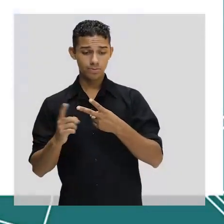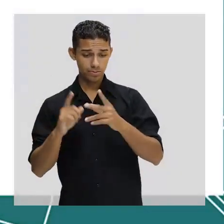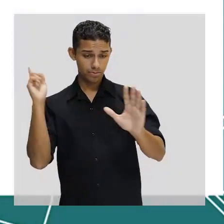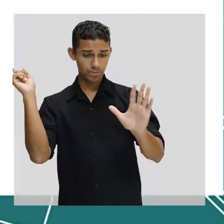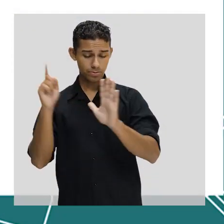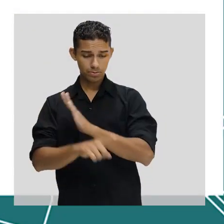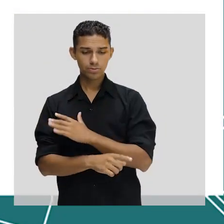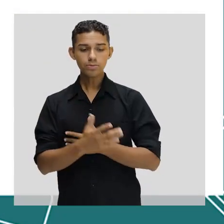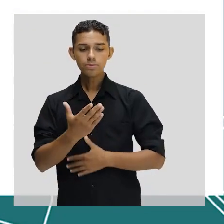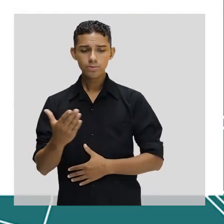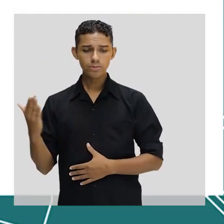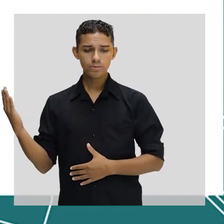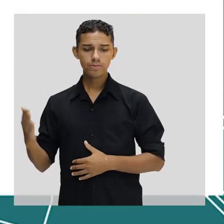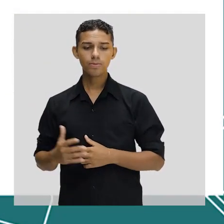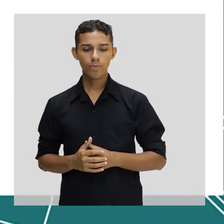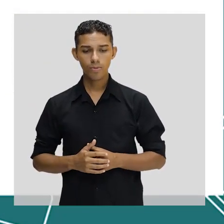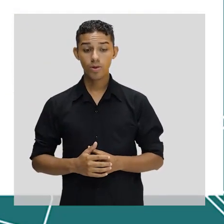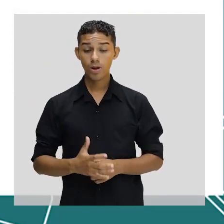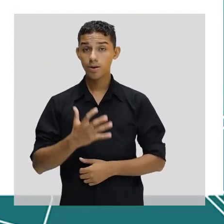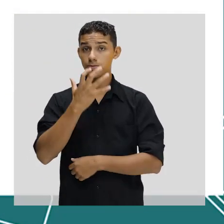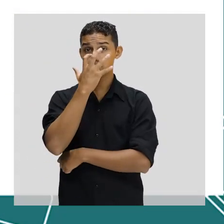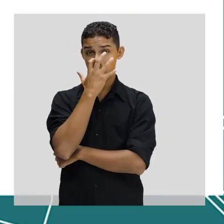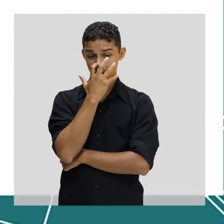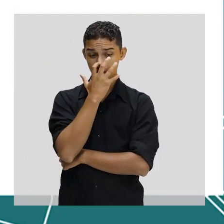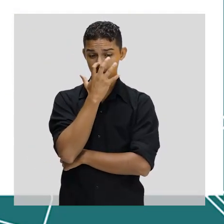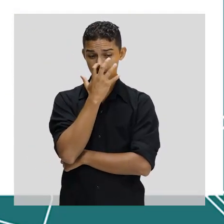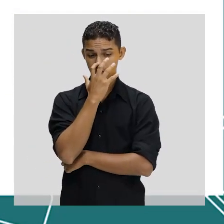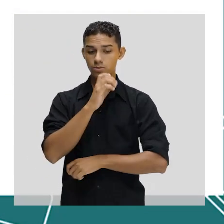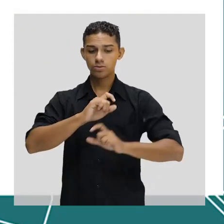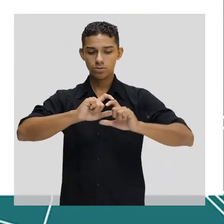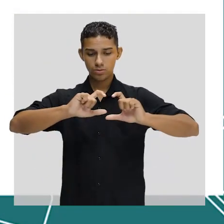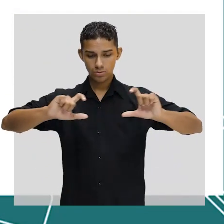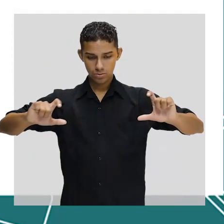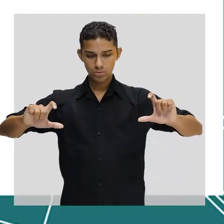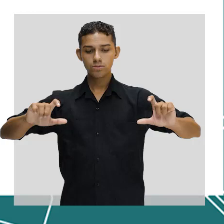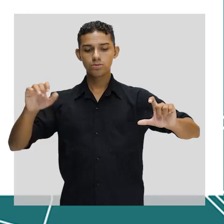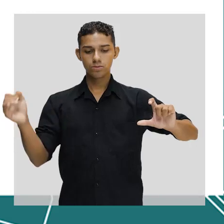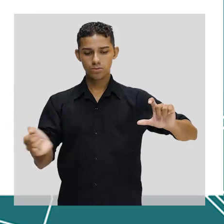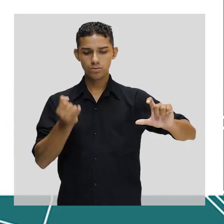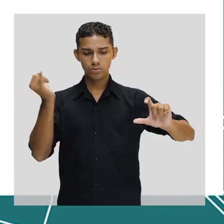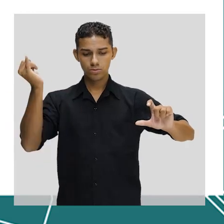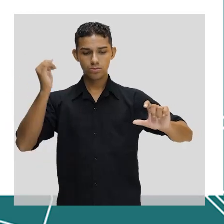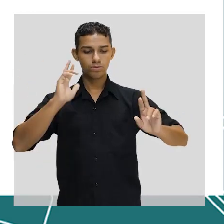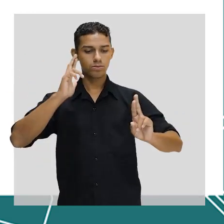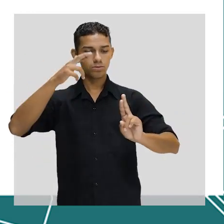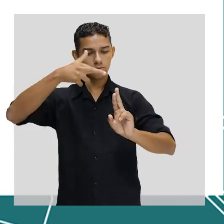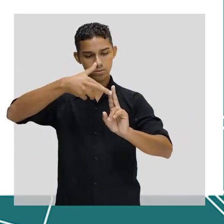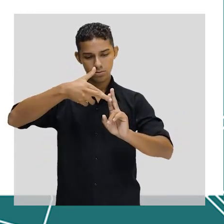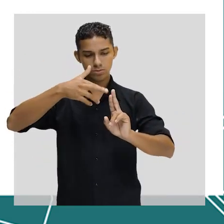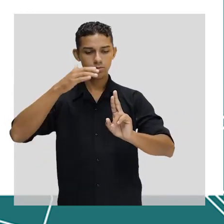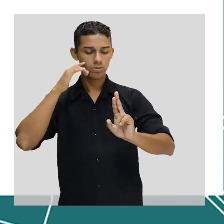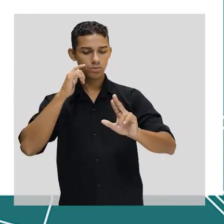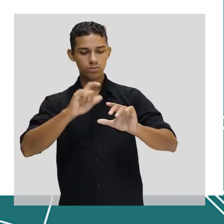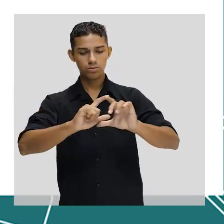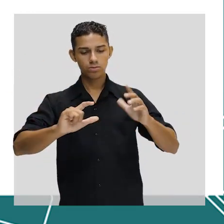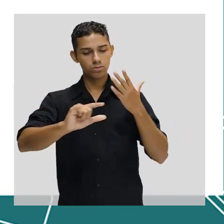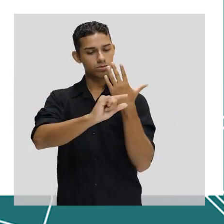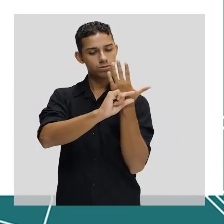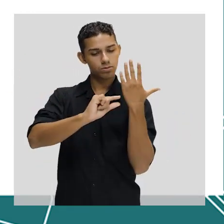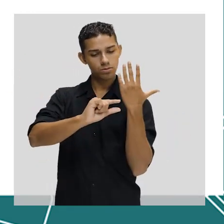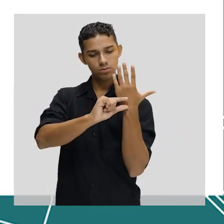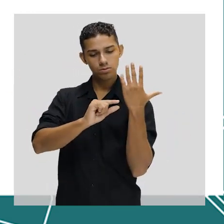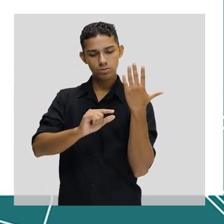Outra questão do Enem, né? Olhem sempre o suporte, como eu falei para vocês, olhem sempre a referência. Lá embaixo ele diz